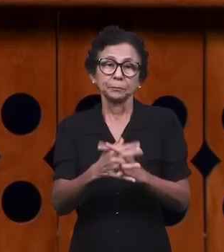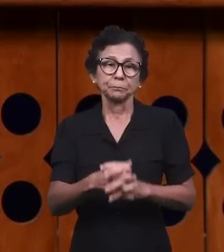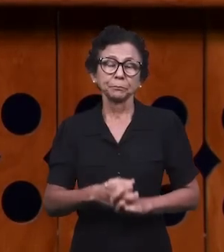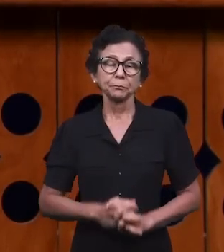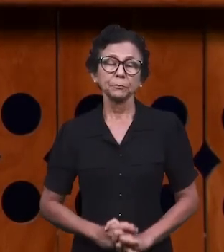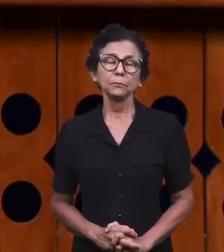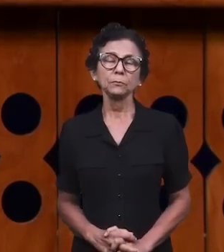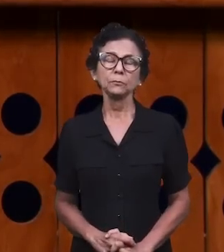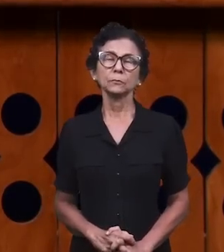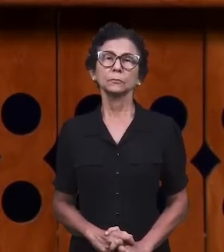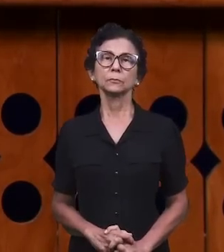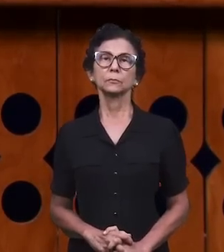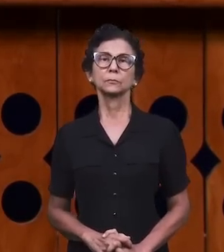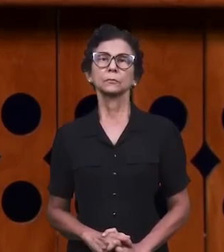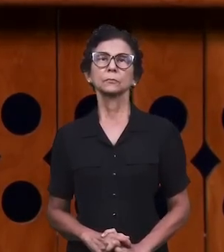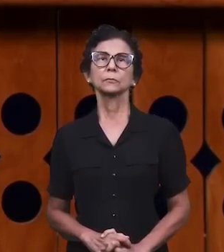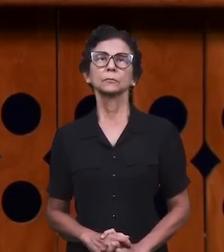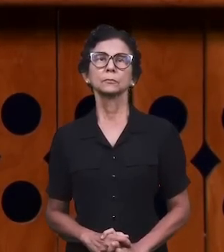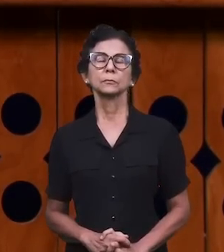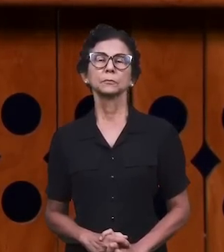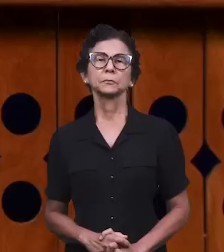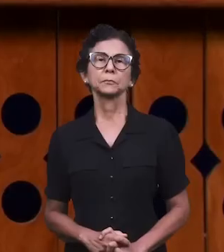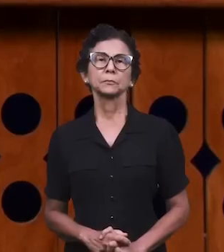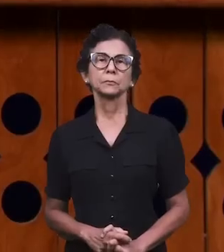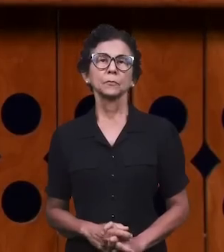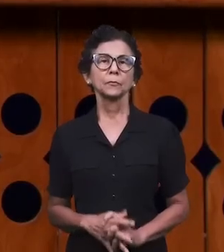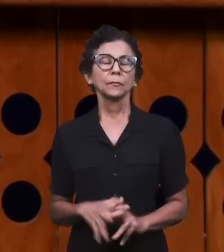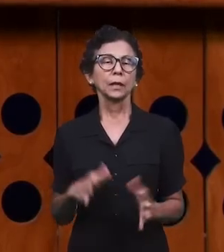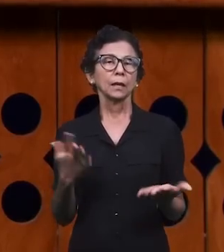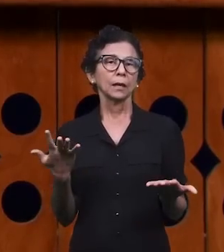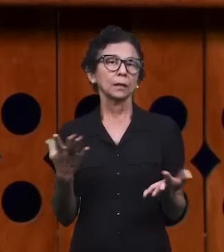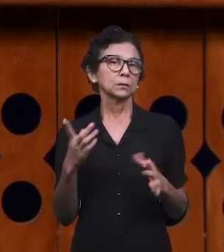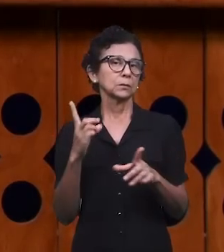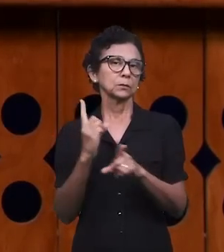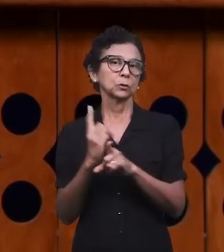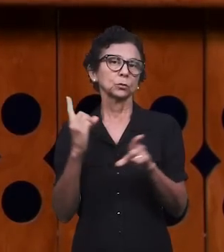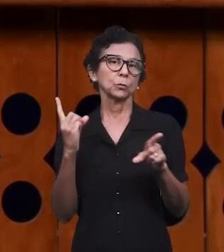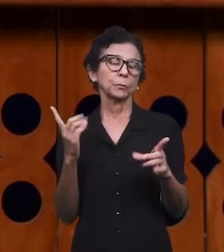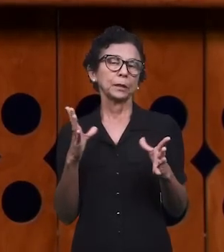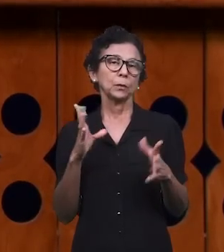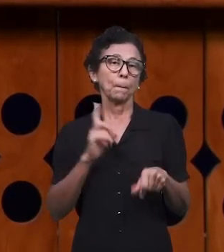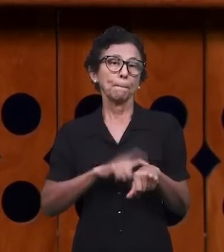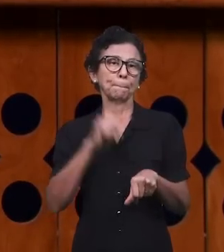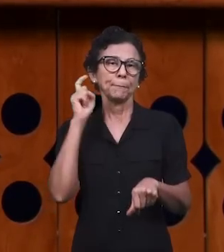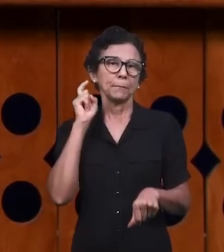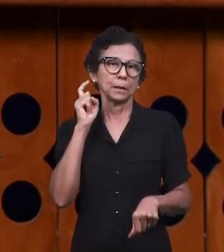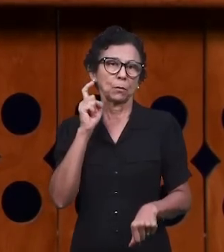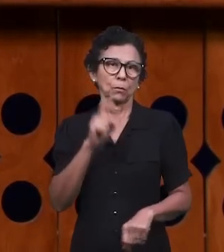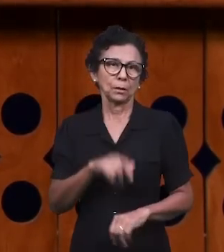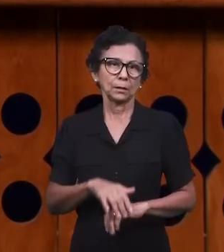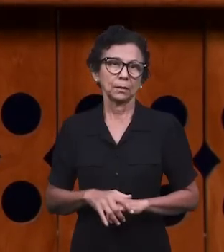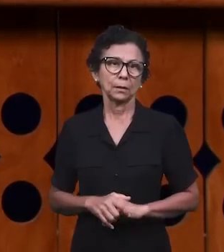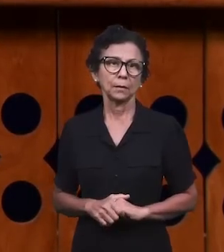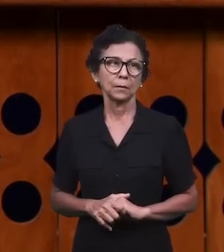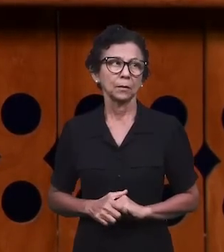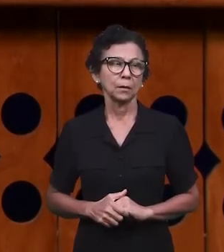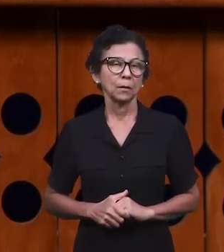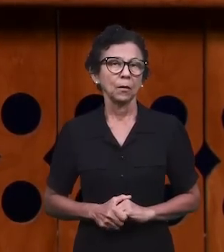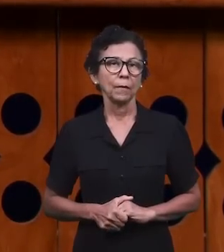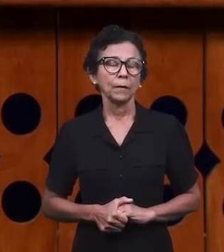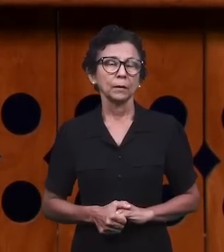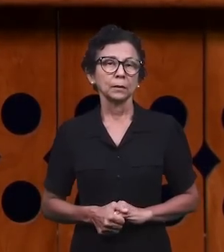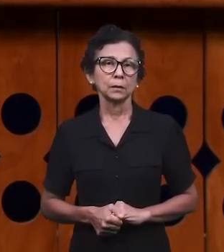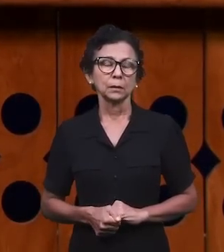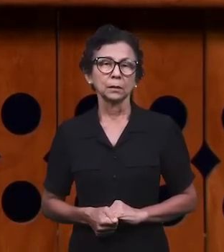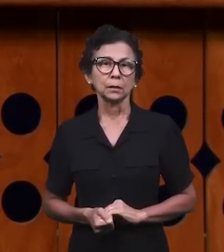Então, só se descobriu, na verdade, na última hora. Então, tem essa última